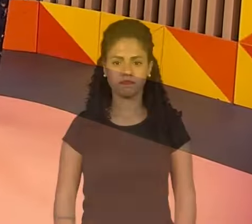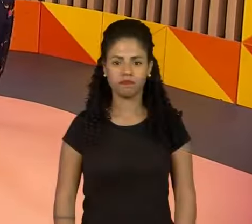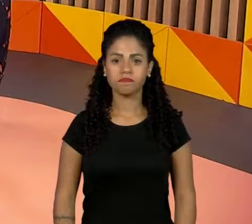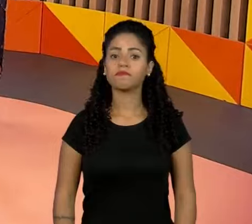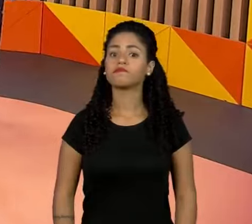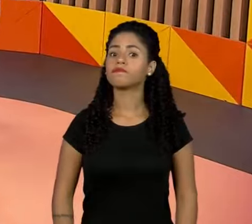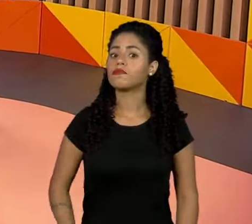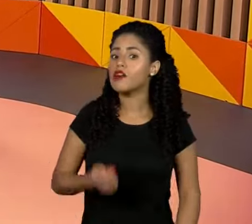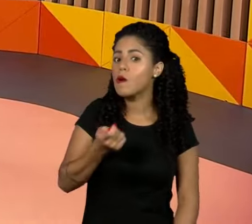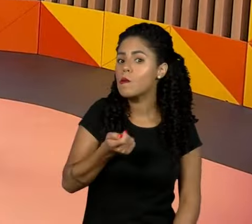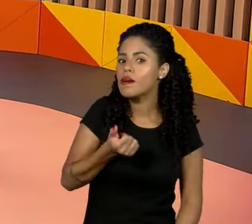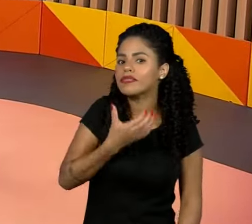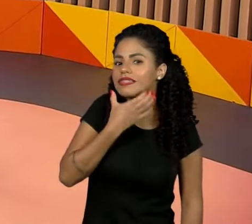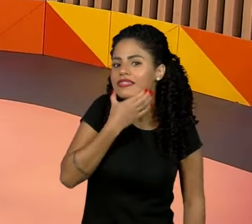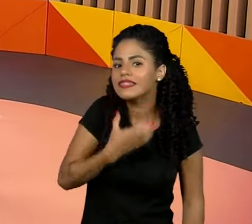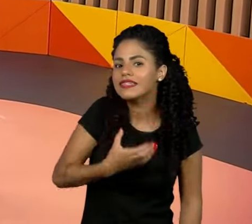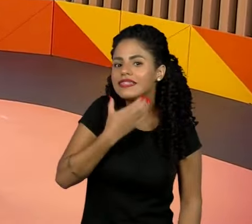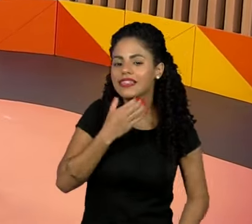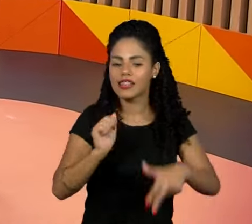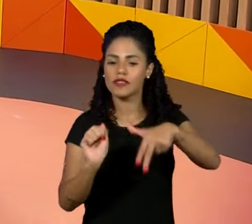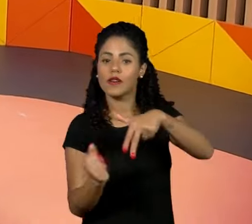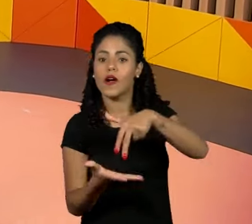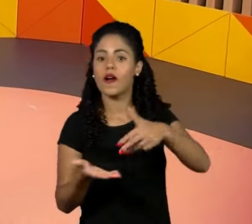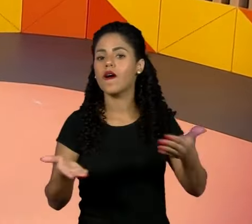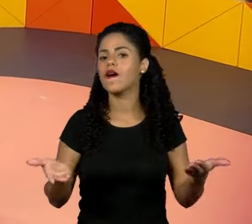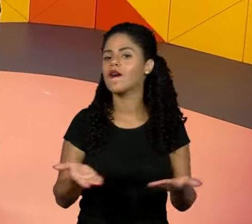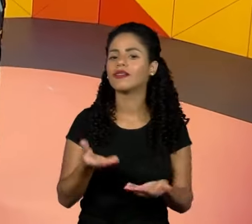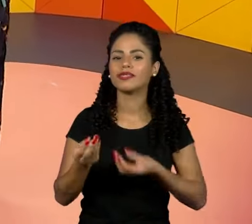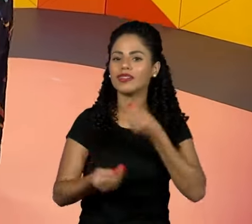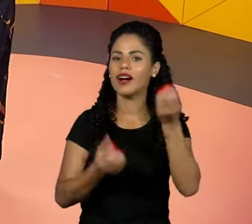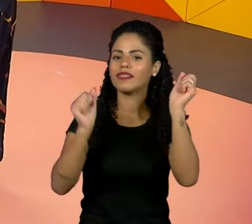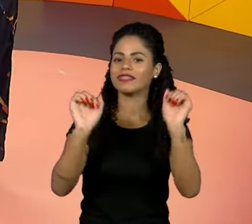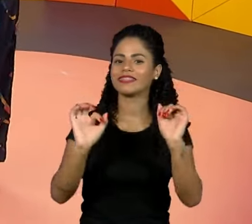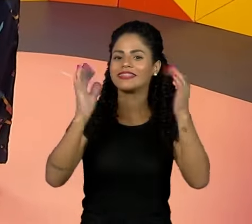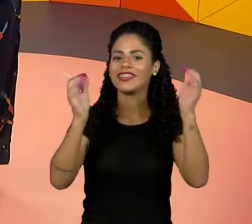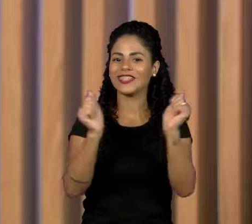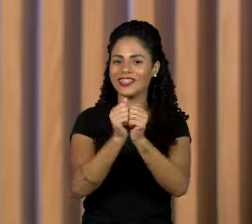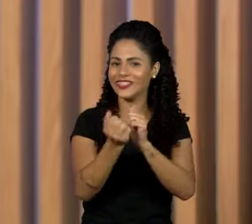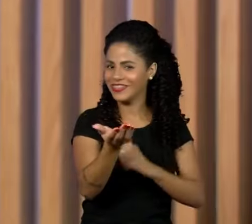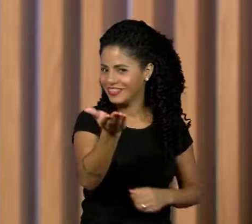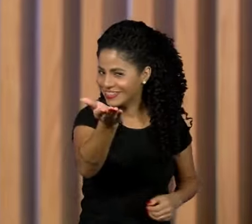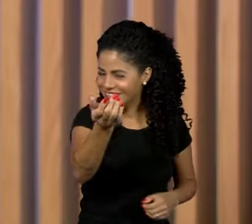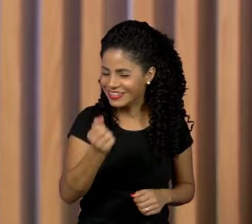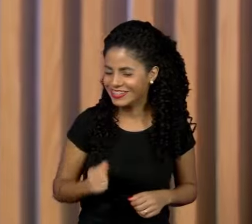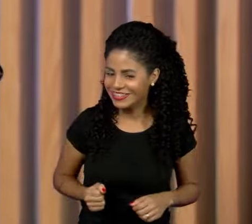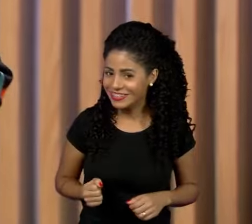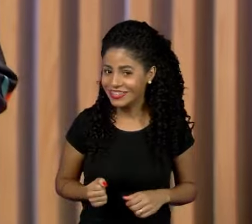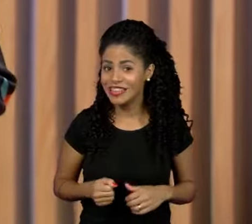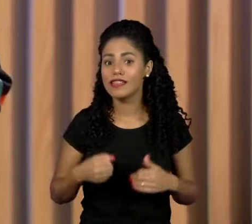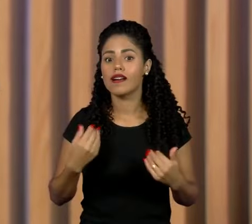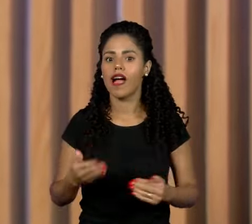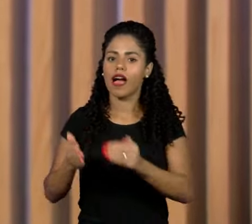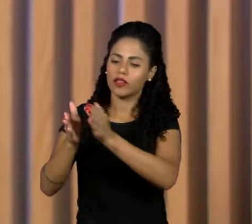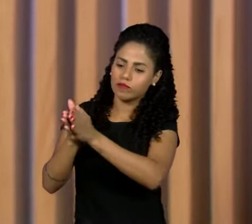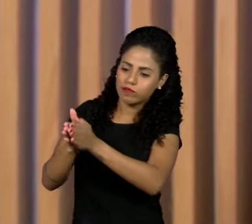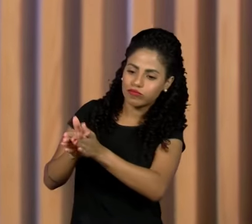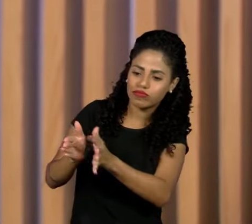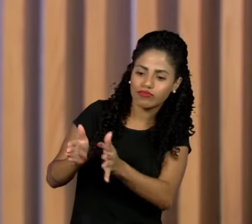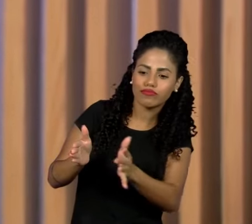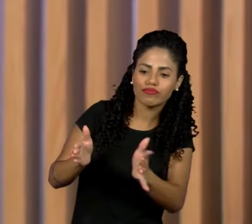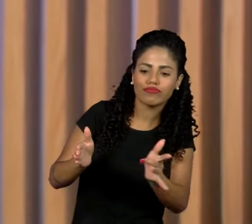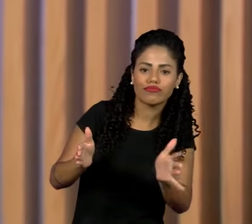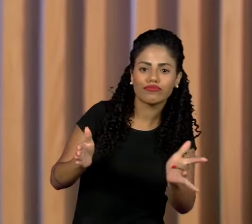Já é quase Natal e o Estação Livre de hoje quer confraternizar com você. Ao longo desse ano, trouxemos